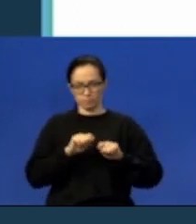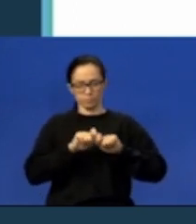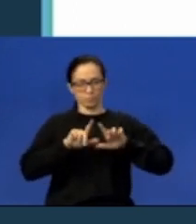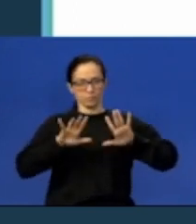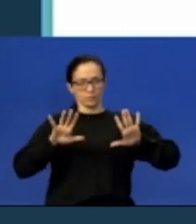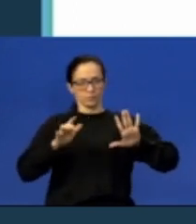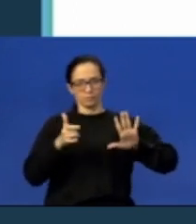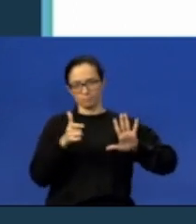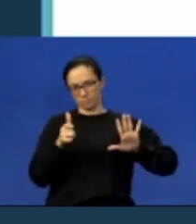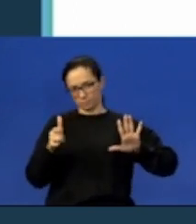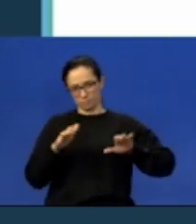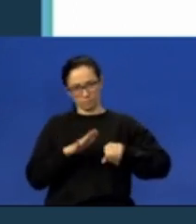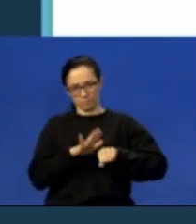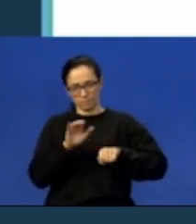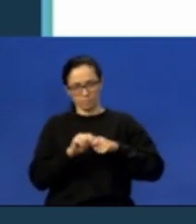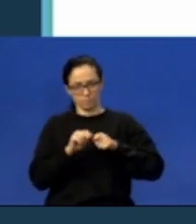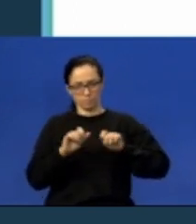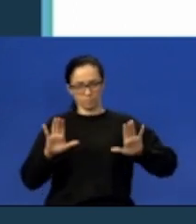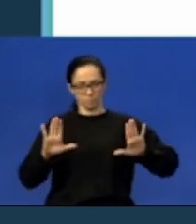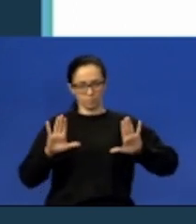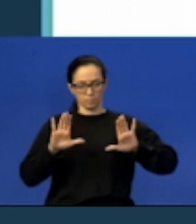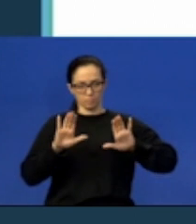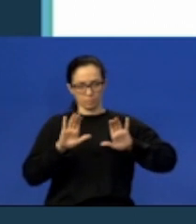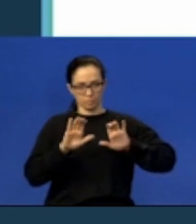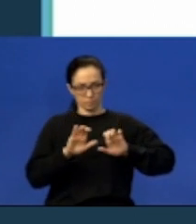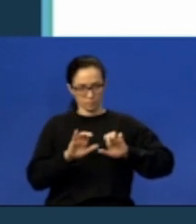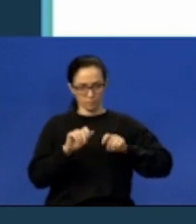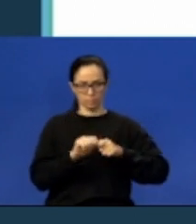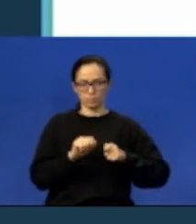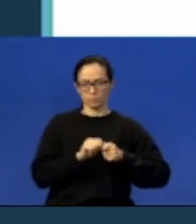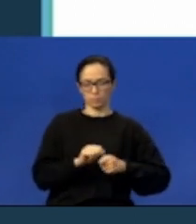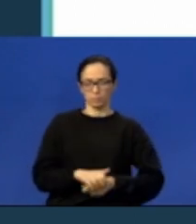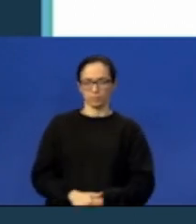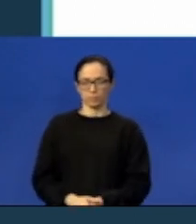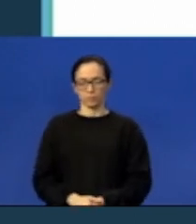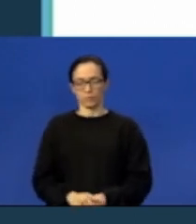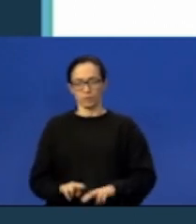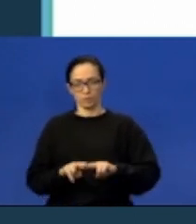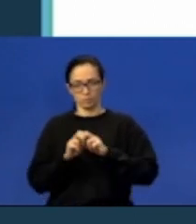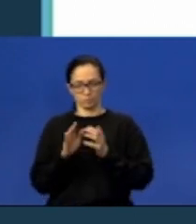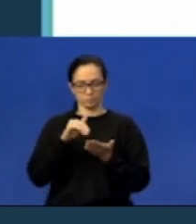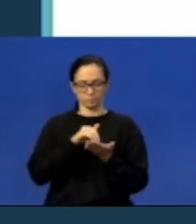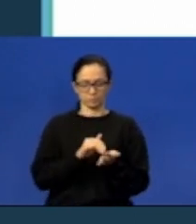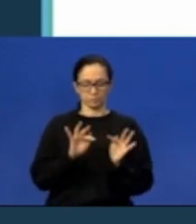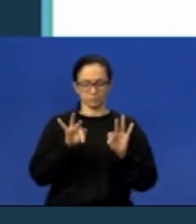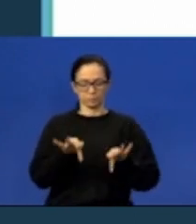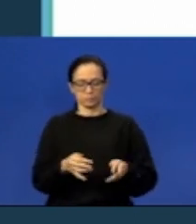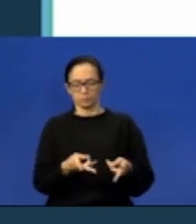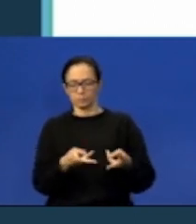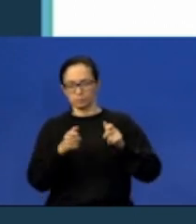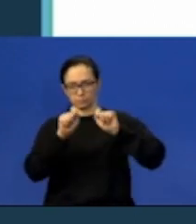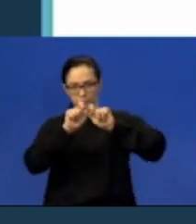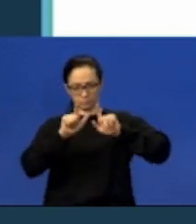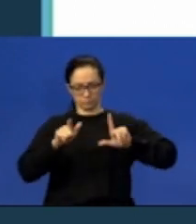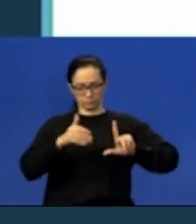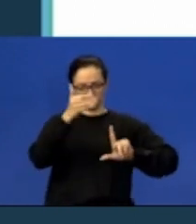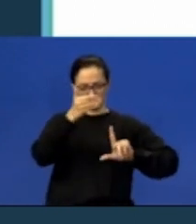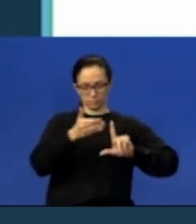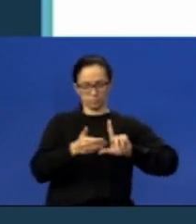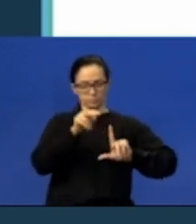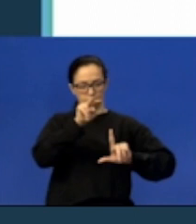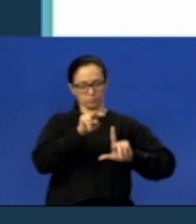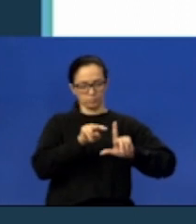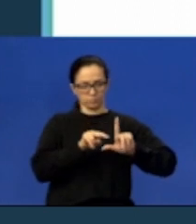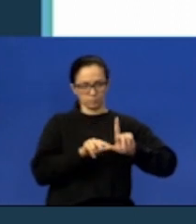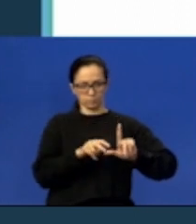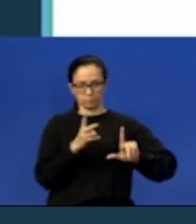luz, que, por sua vez, impressionará menos o filme. O resultado, após a revelação da imagem,